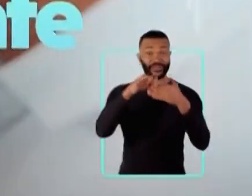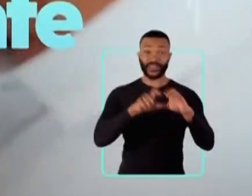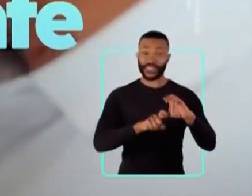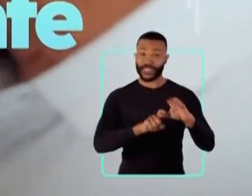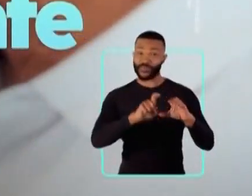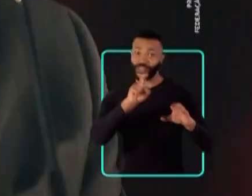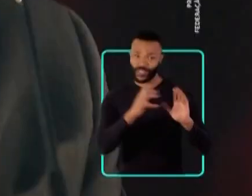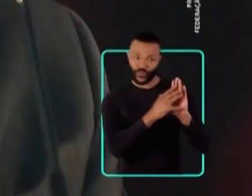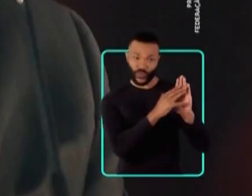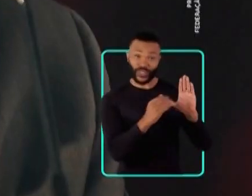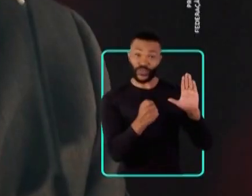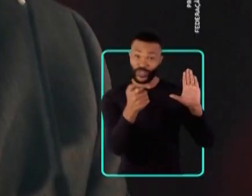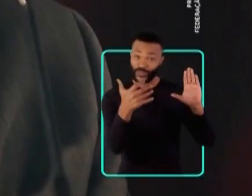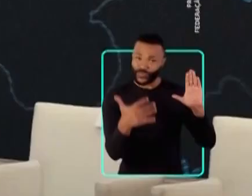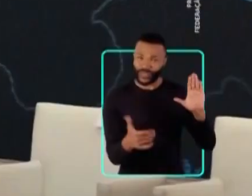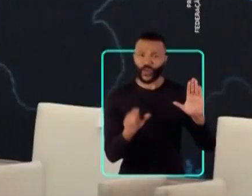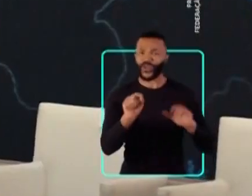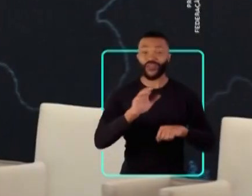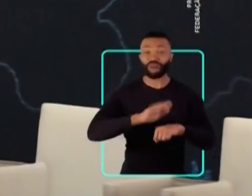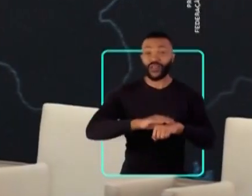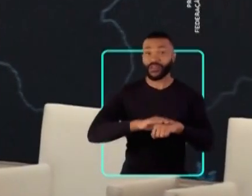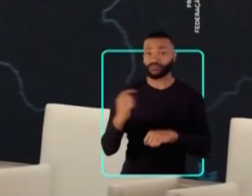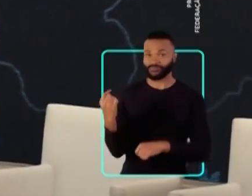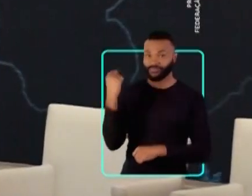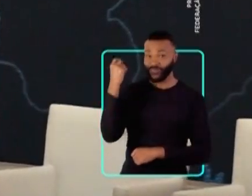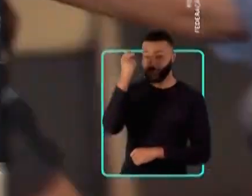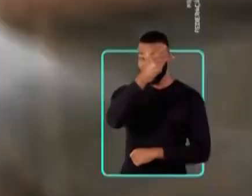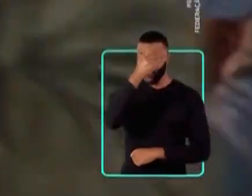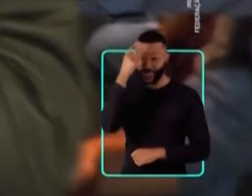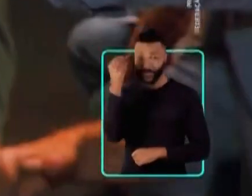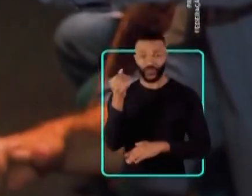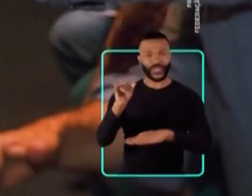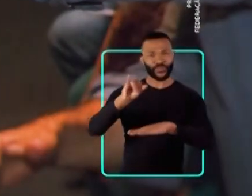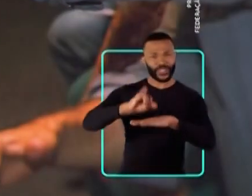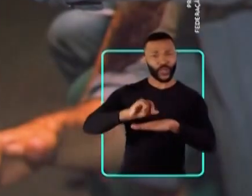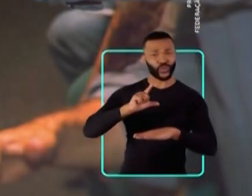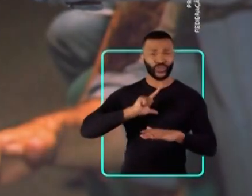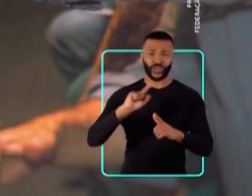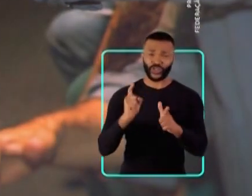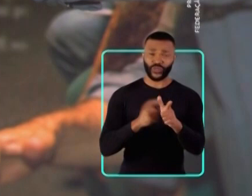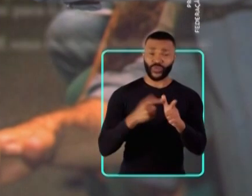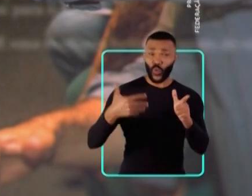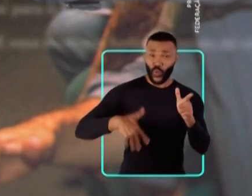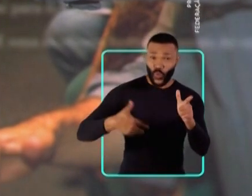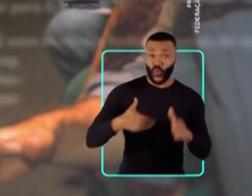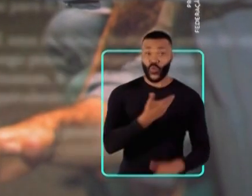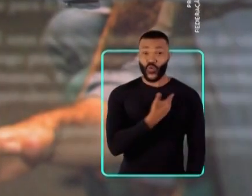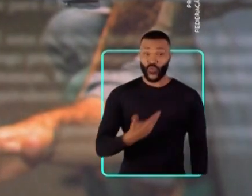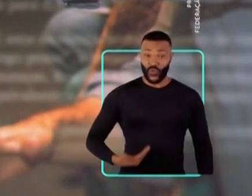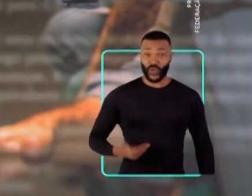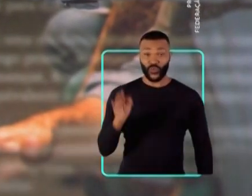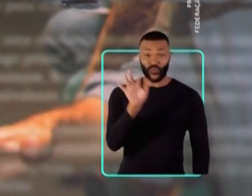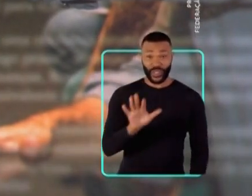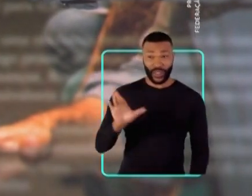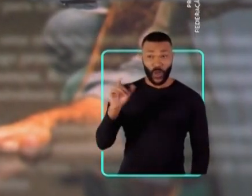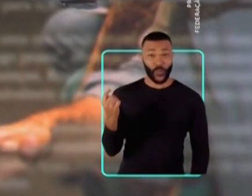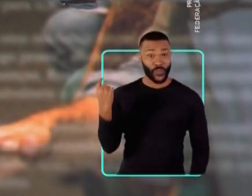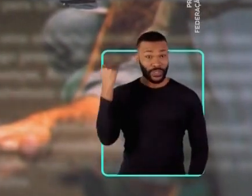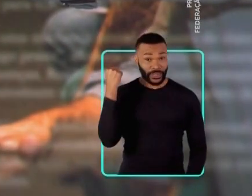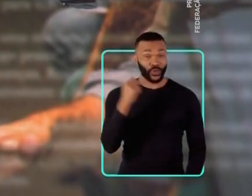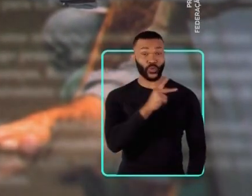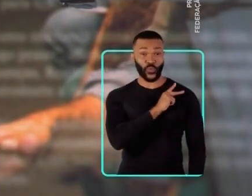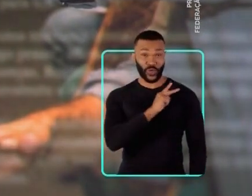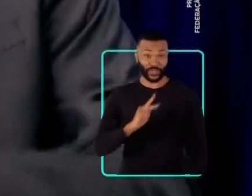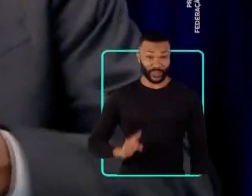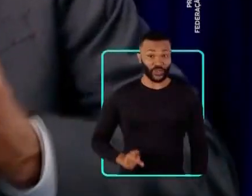independente. Um bom exemplo disso é o que ele fez quando foi prefeito. A capital tinha uma dívida enorme com o governo federal, que na época era